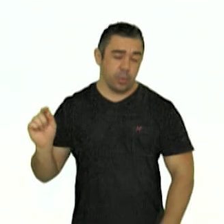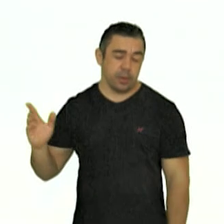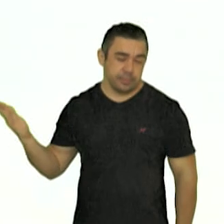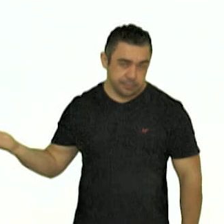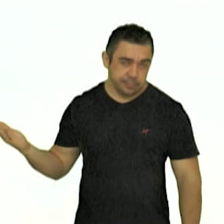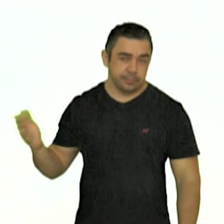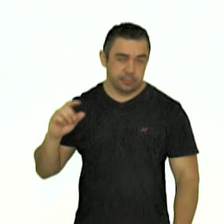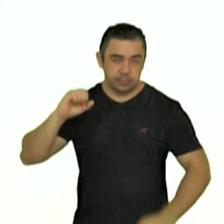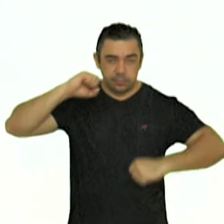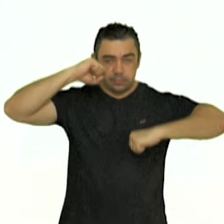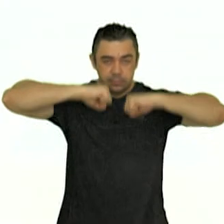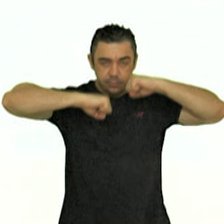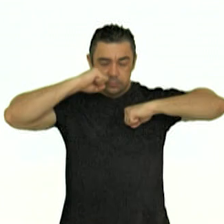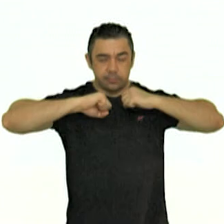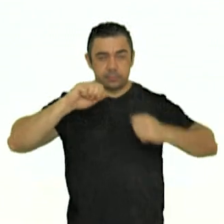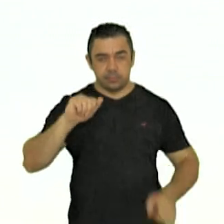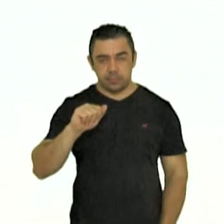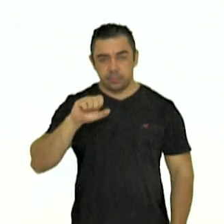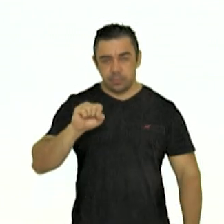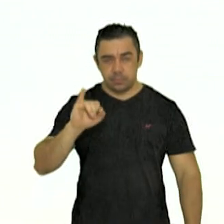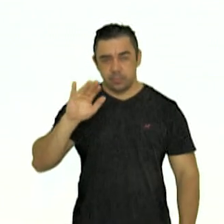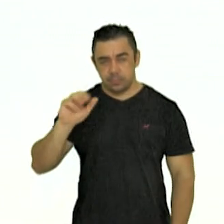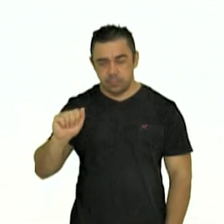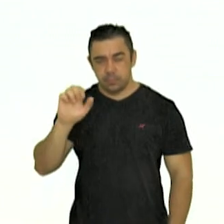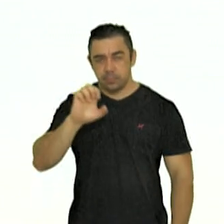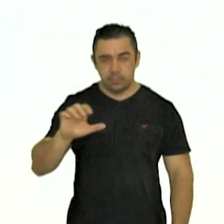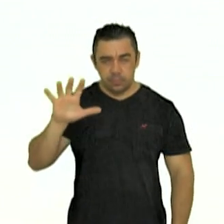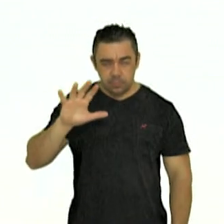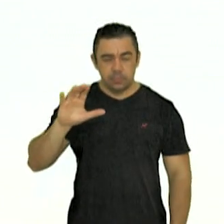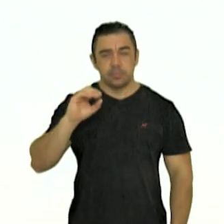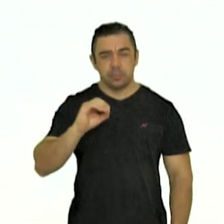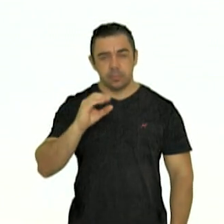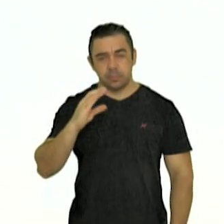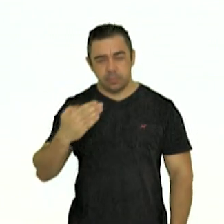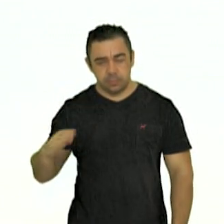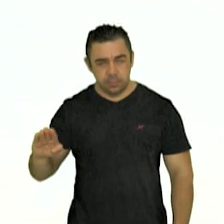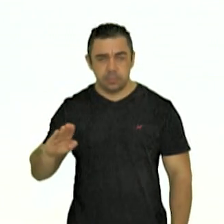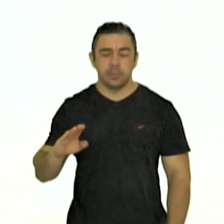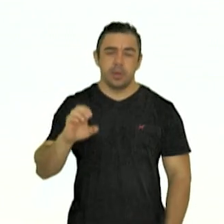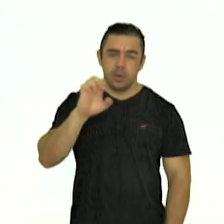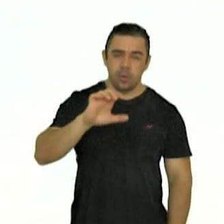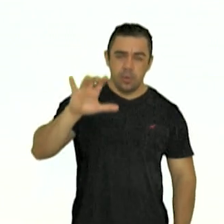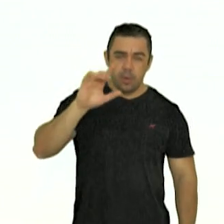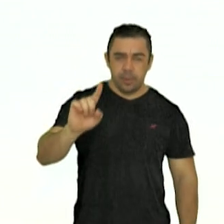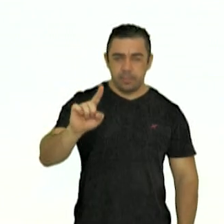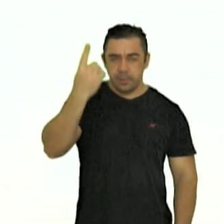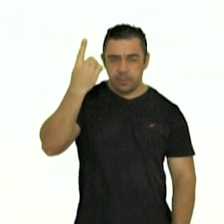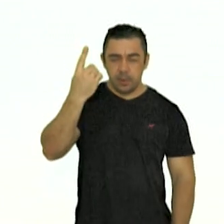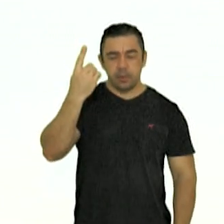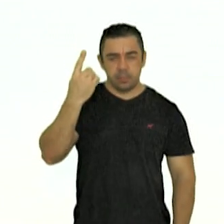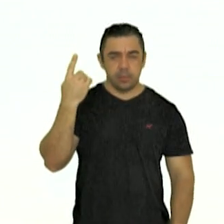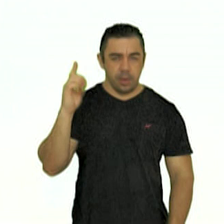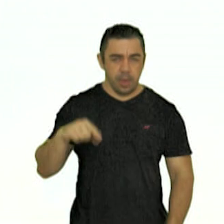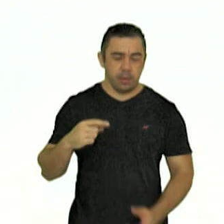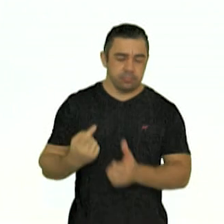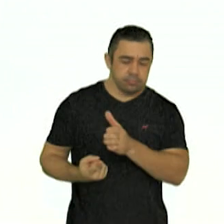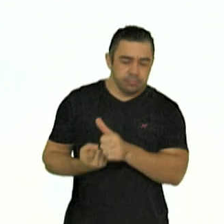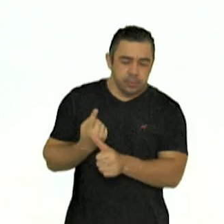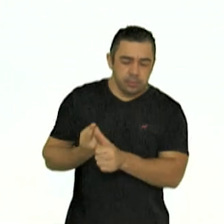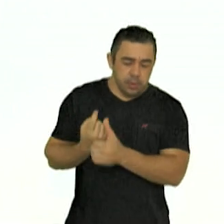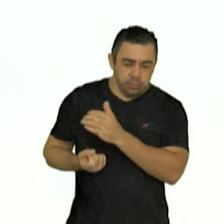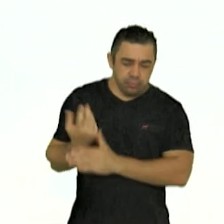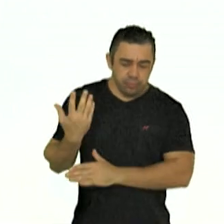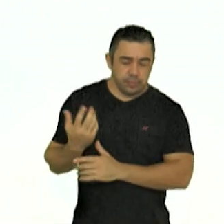a industrialização na Ásia, Europa e Oceania, a Europa largando na frente com a industrialização clássica, seguida